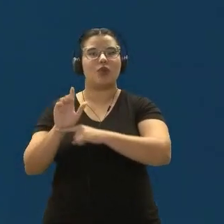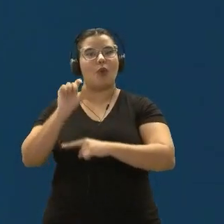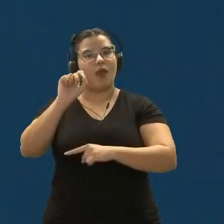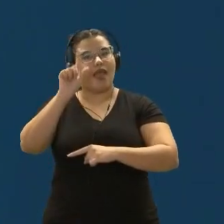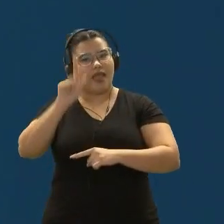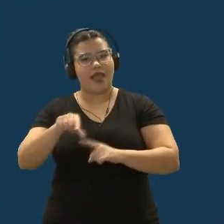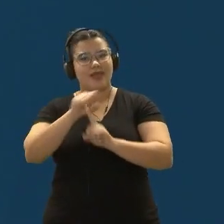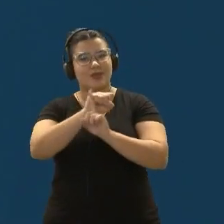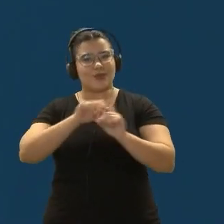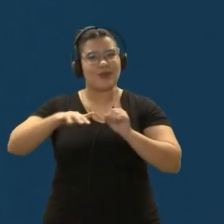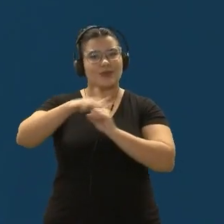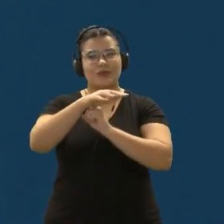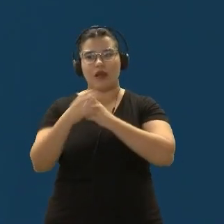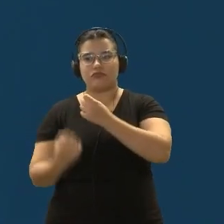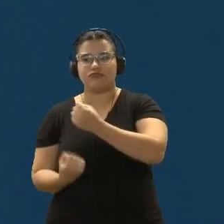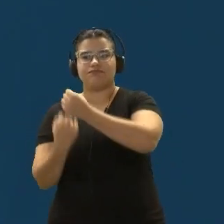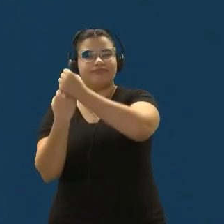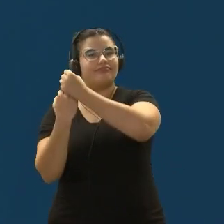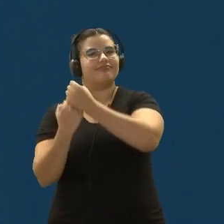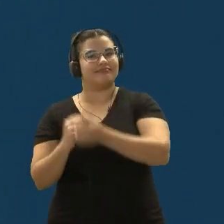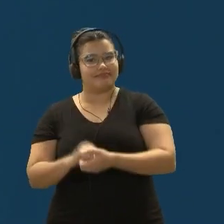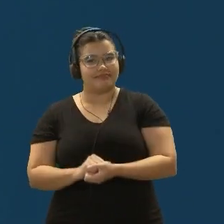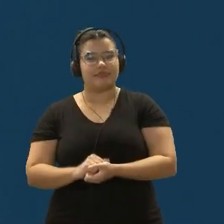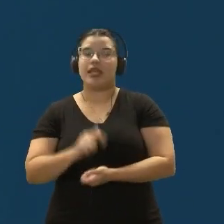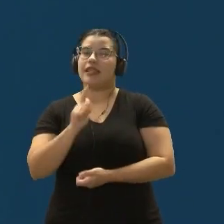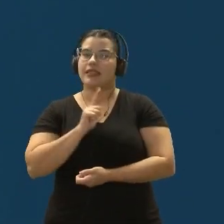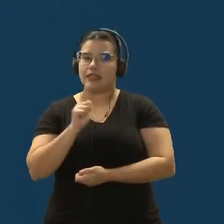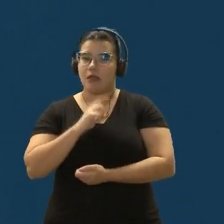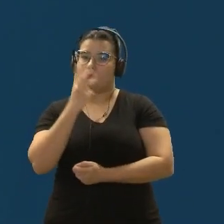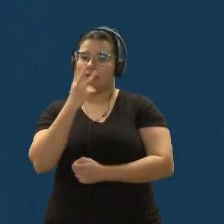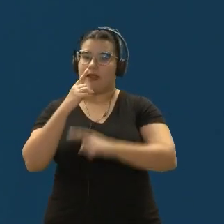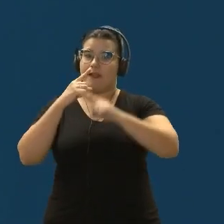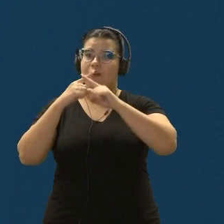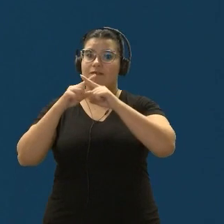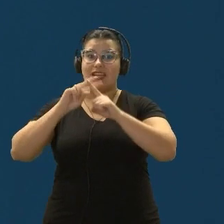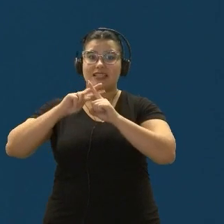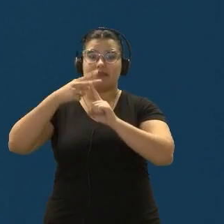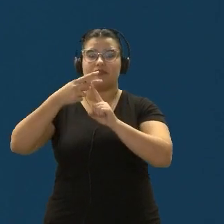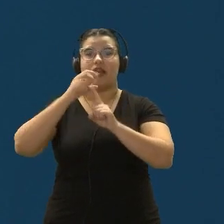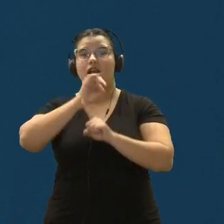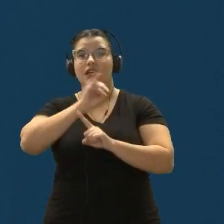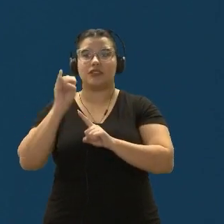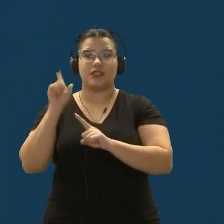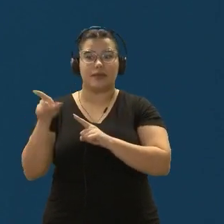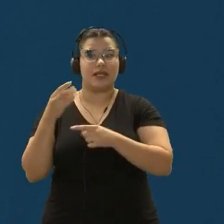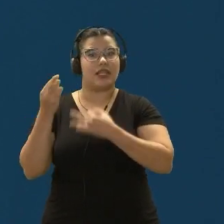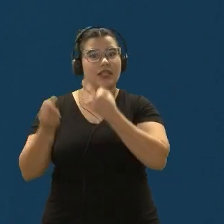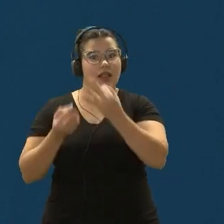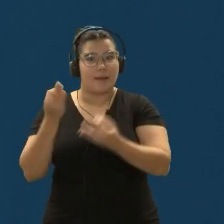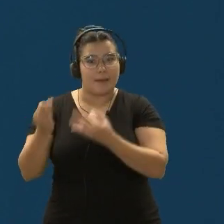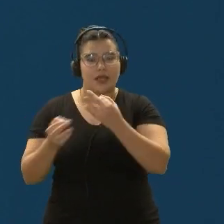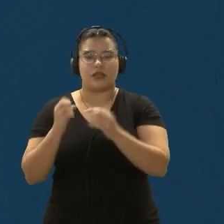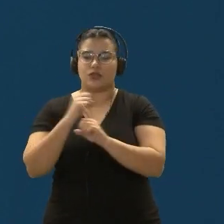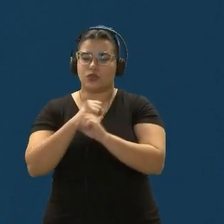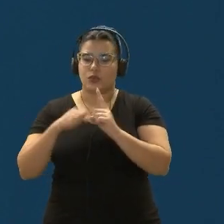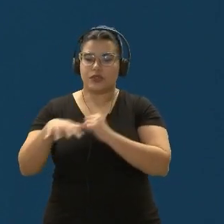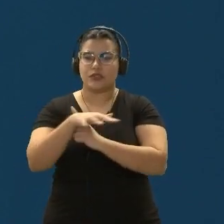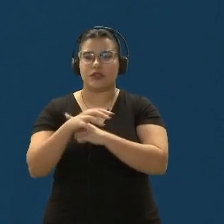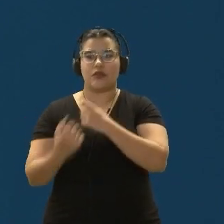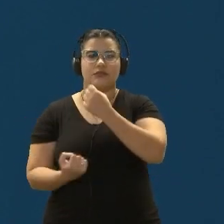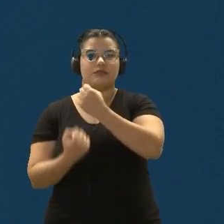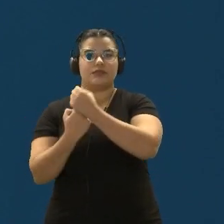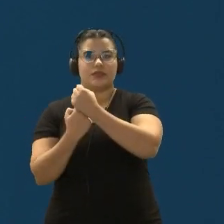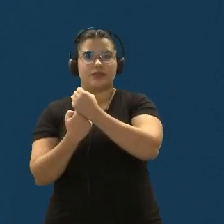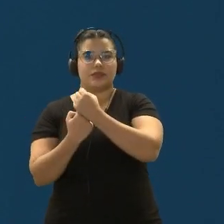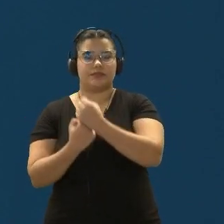social. Então, tem 3 vezes mais chance da adesão terapêutica em pacientes com suporte social bom